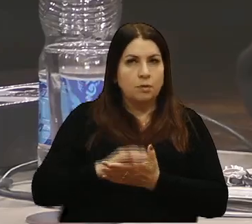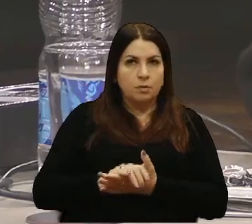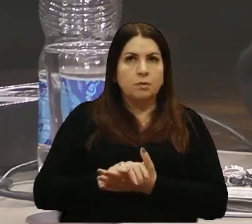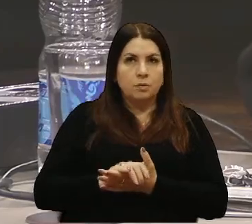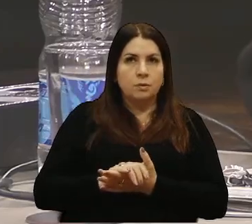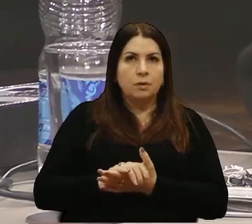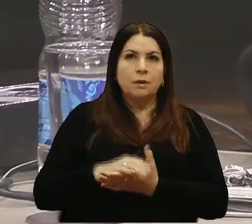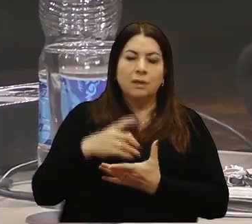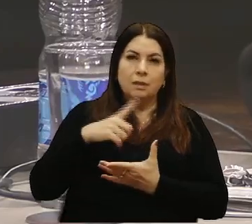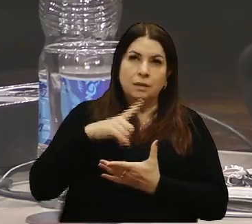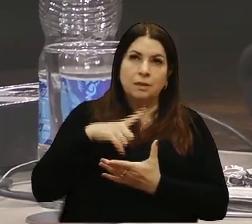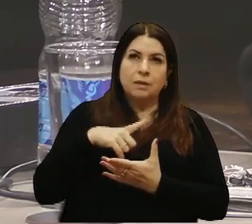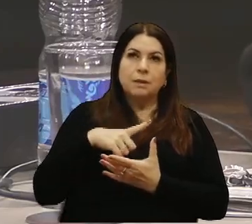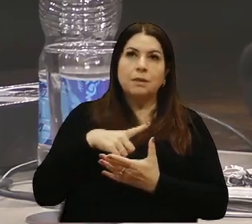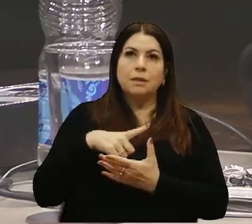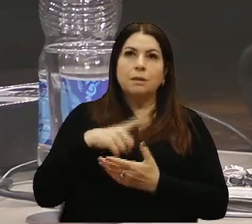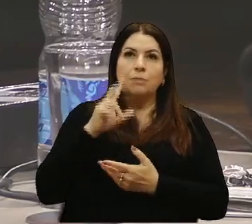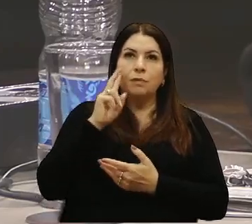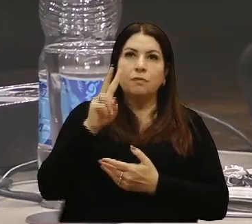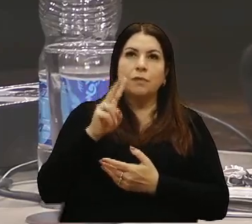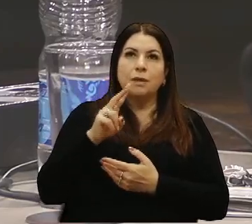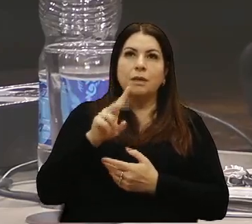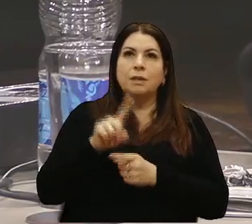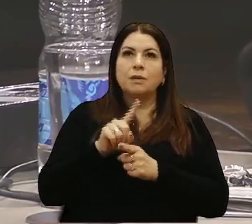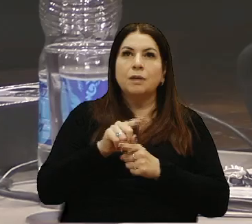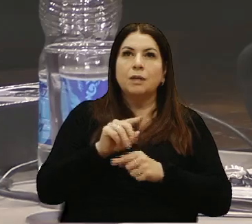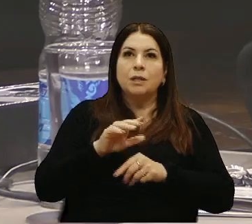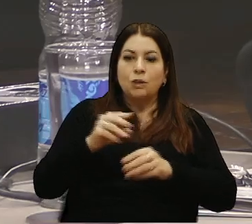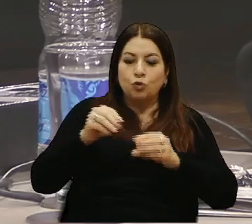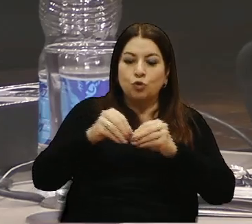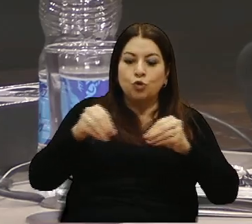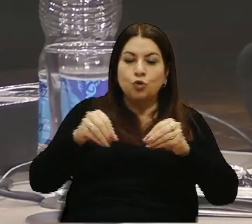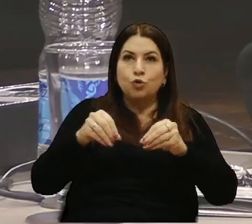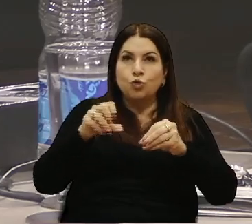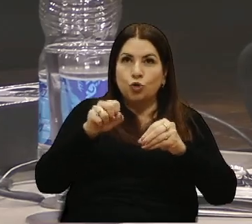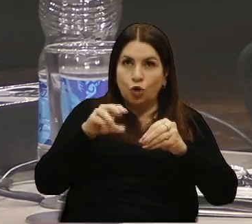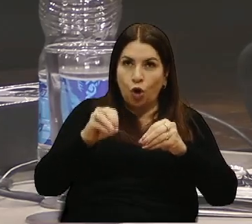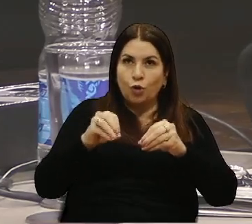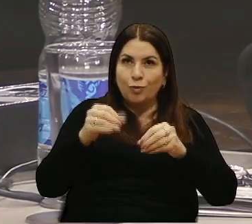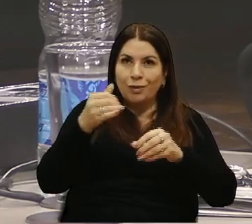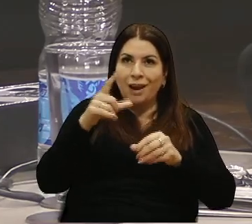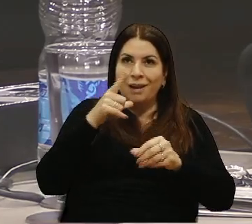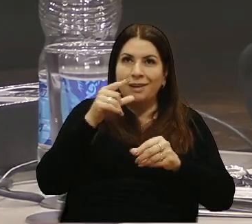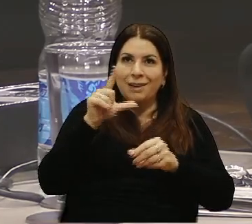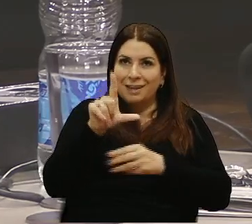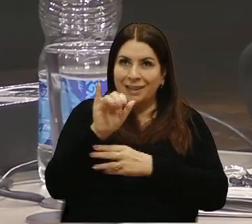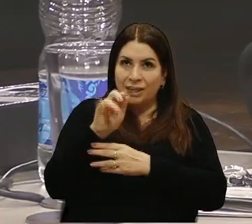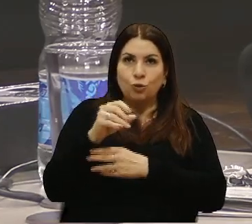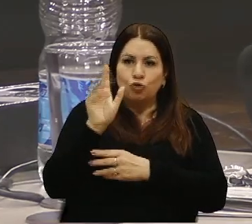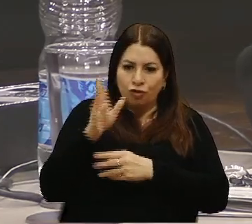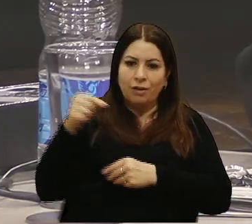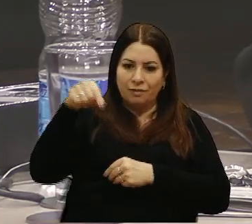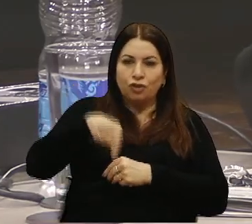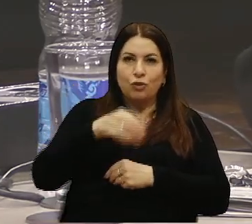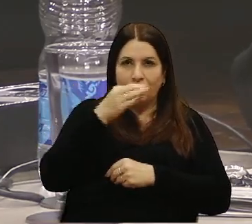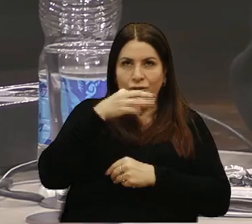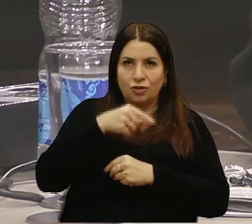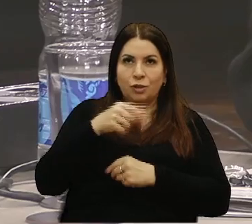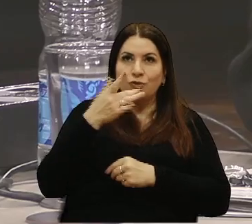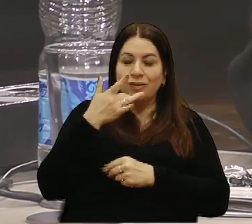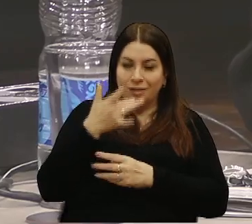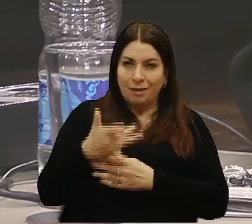gente já tem, porque consiste num líquido que vai no solo, esse líquido já está em Caxias do Sul, e hoje à